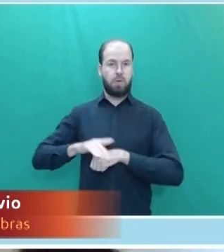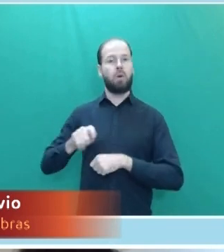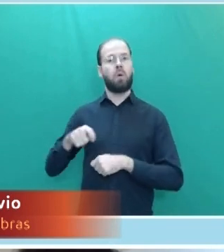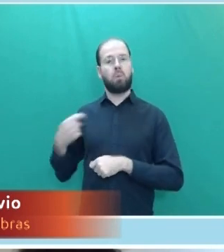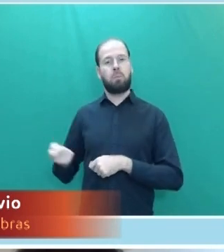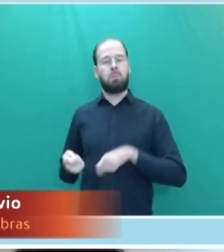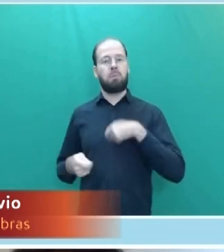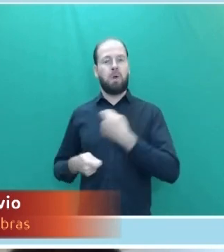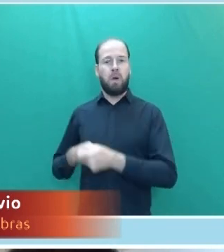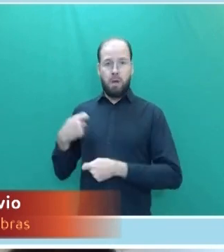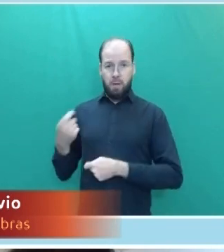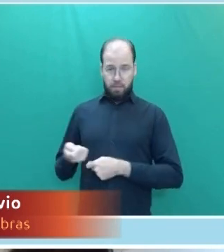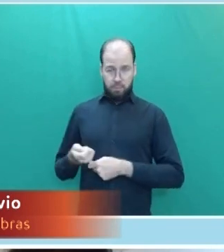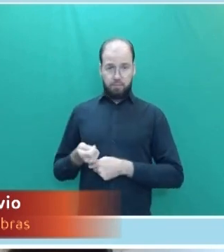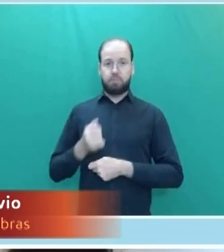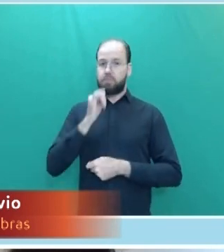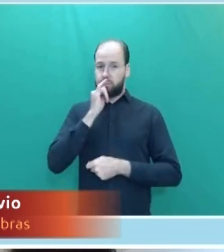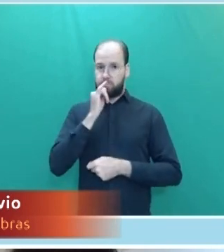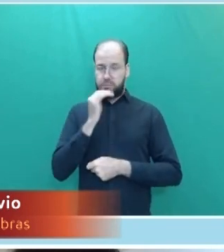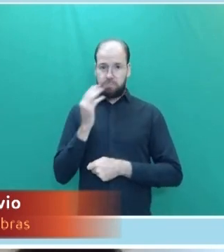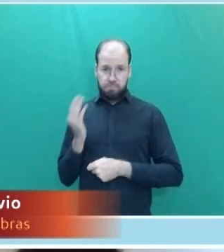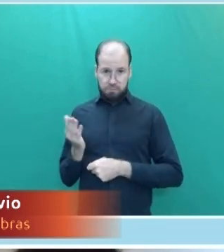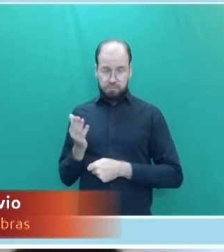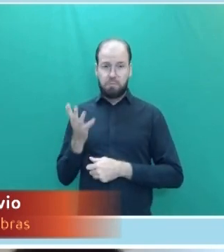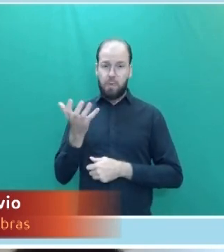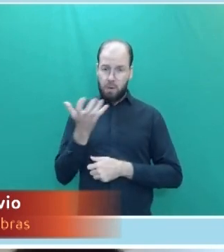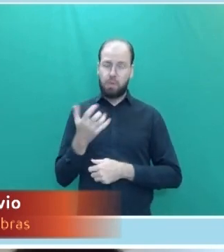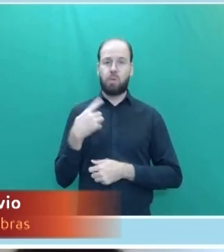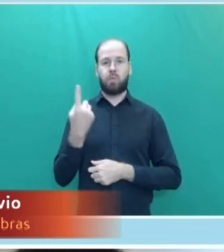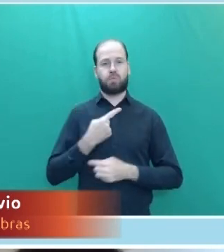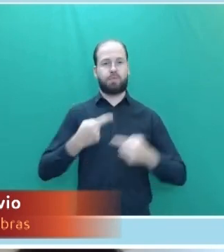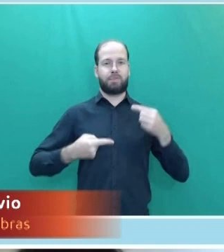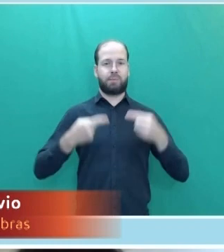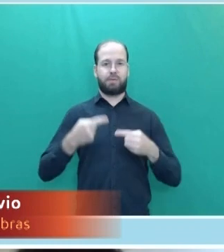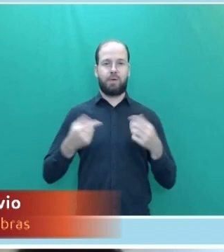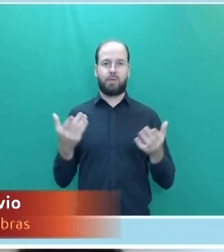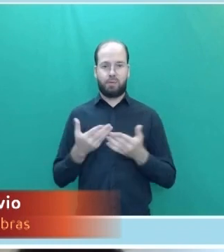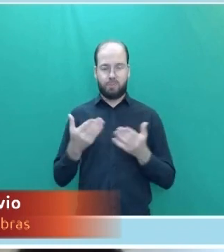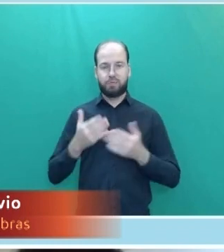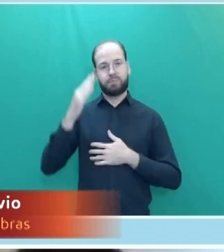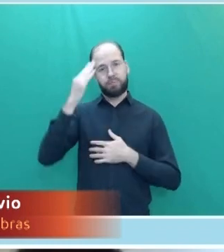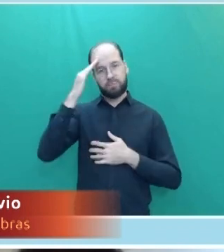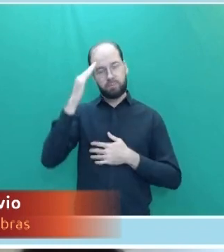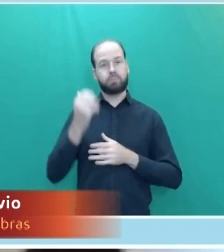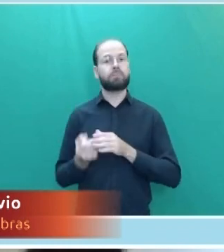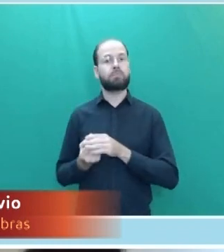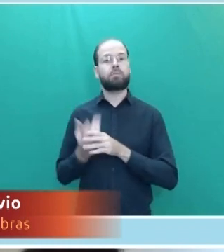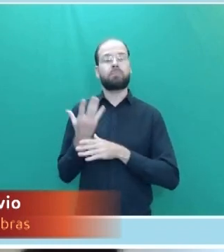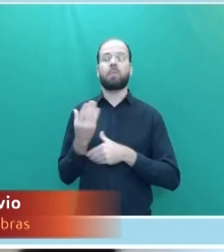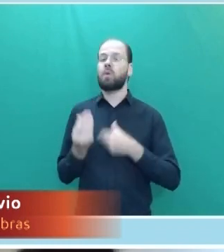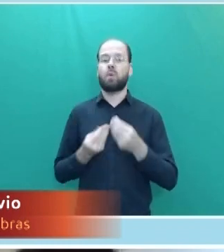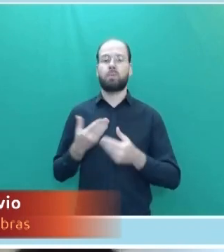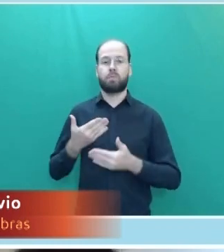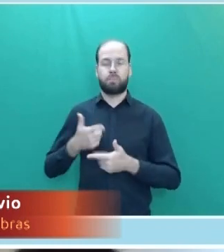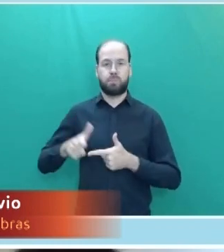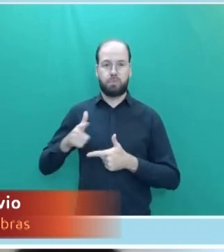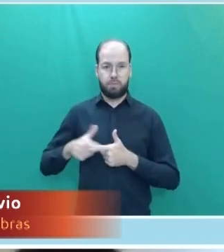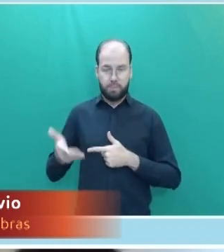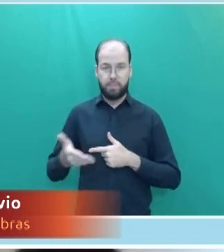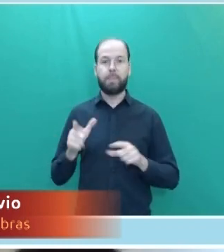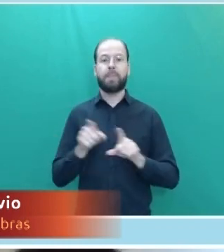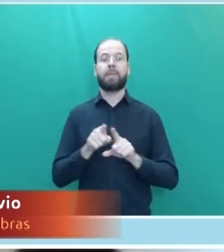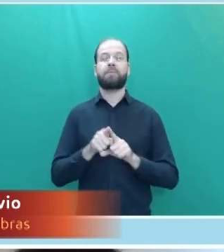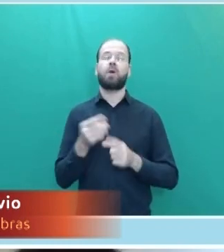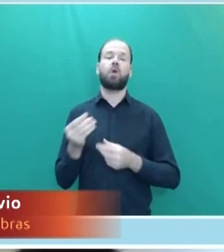aquele alívio cômico. Mas a gente quer discutir um pouco mais sobre isso, entender as origens desse problema e realmente como representar